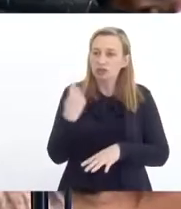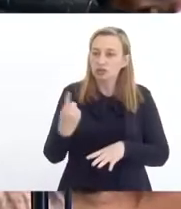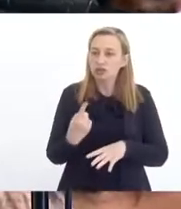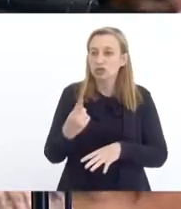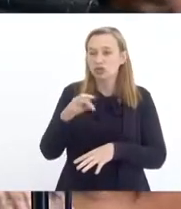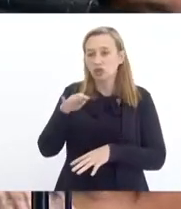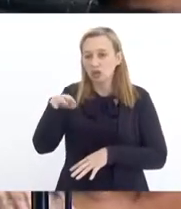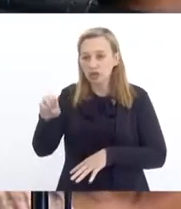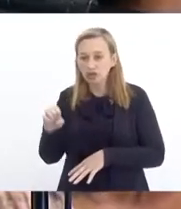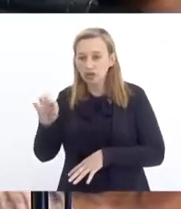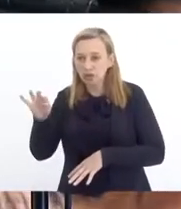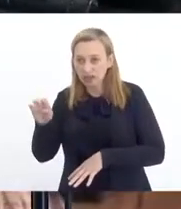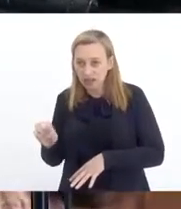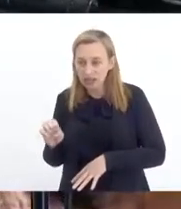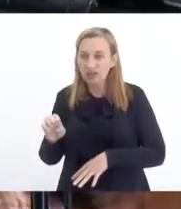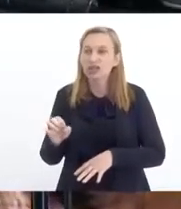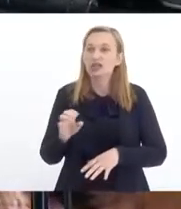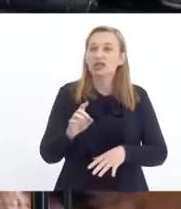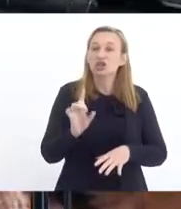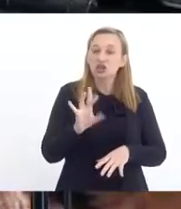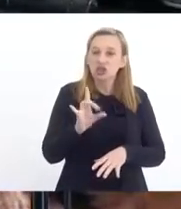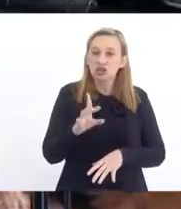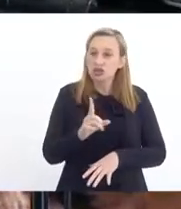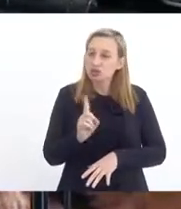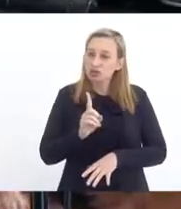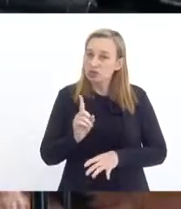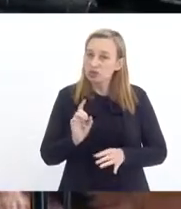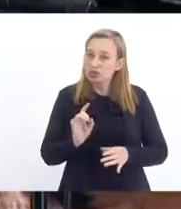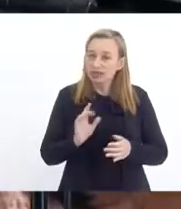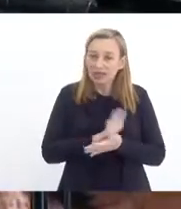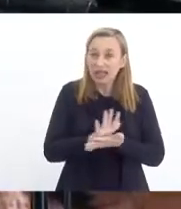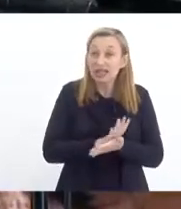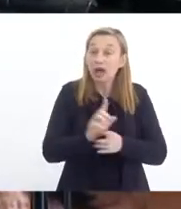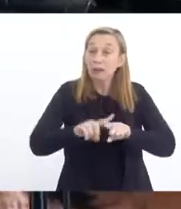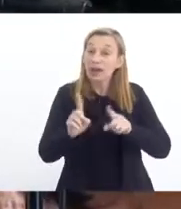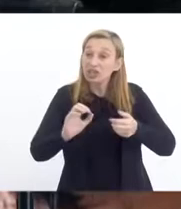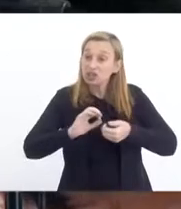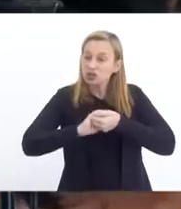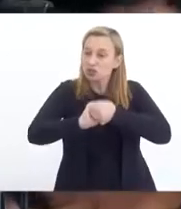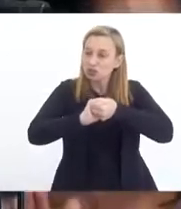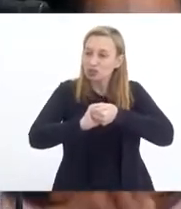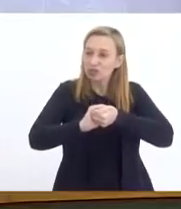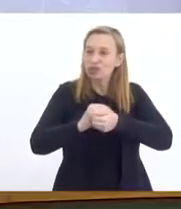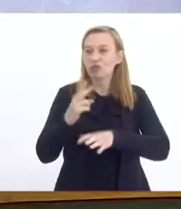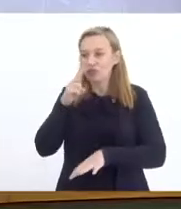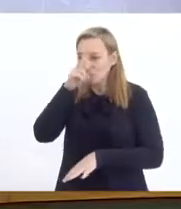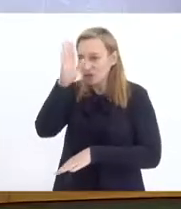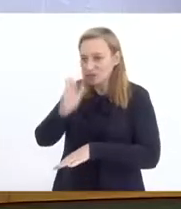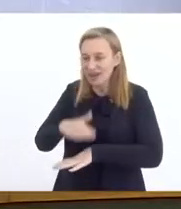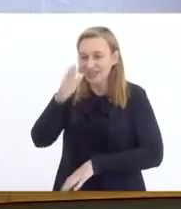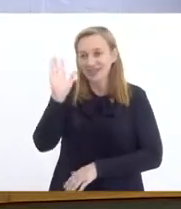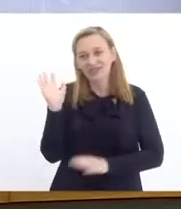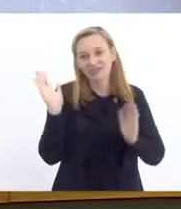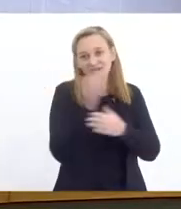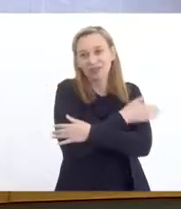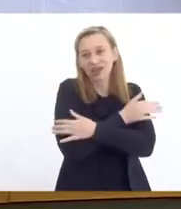Fluminense. Lembrem-se sempre que sozinho nós não somos nada, mas juntos nós somos muito mais fortes. Um abraço.